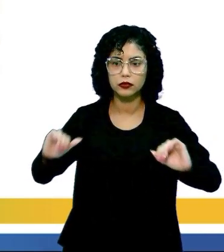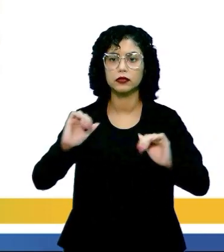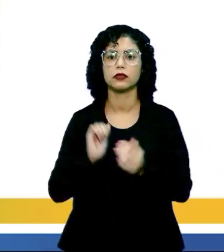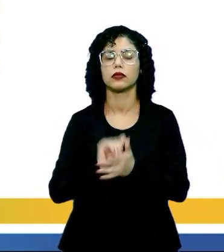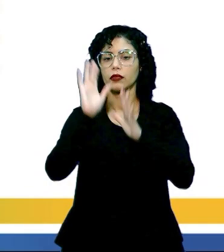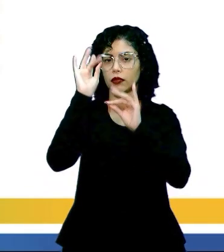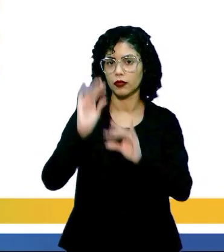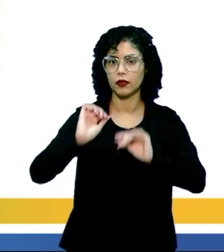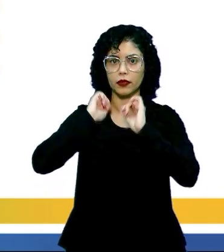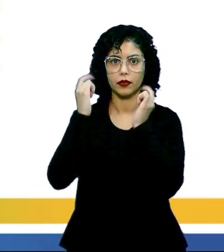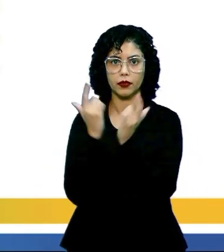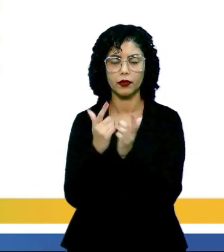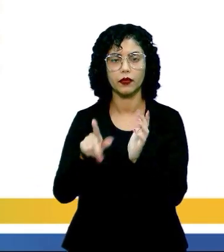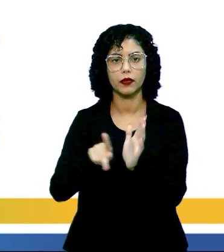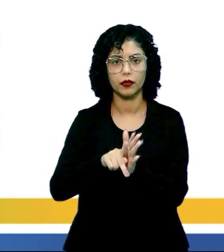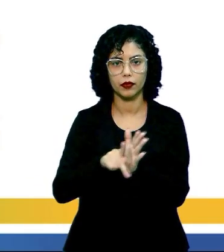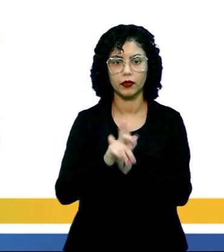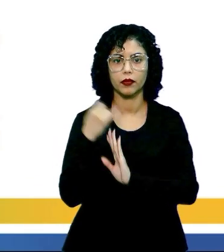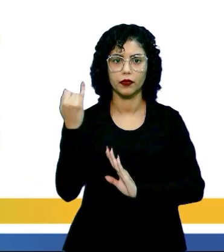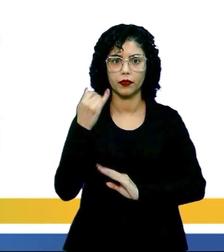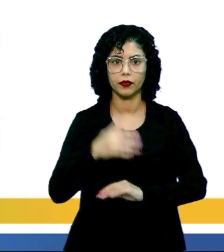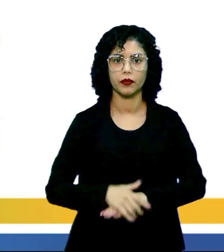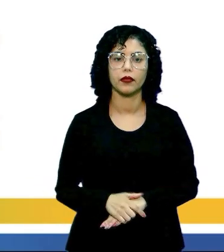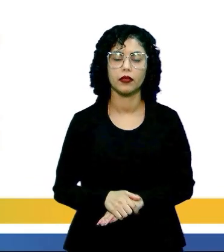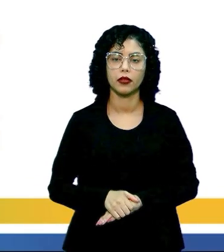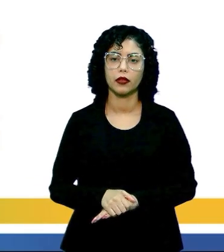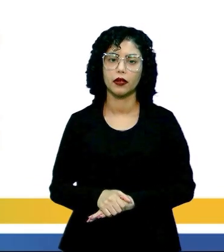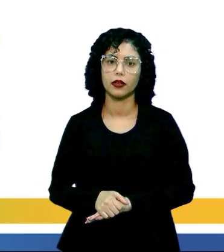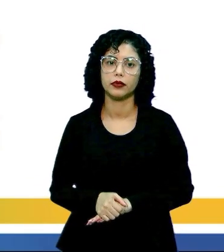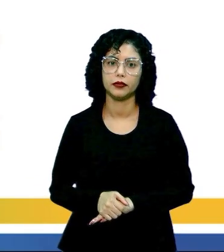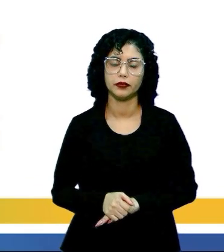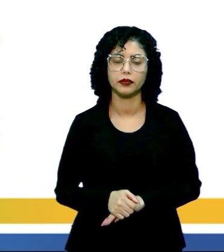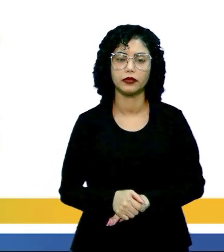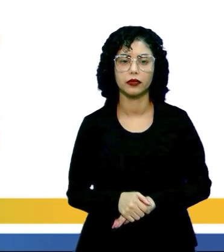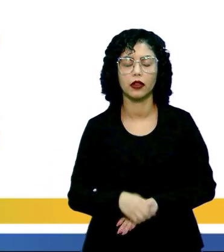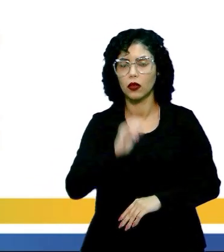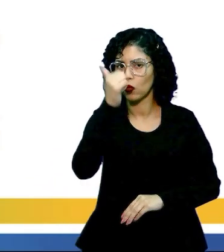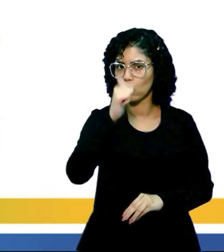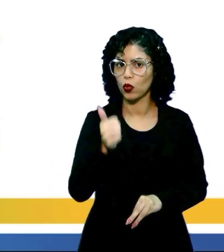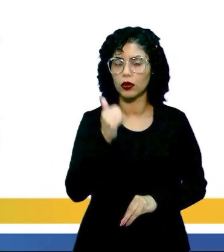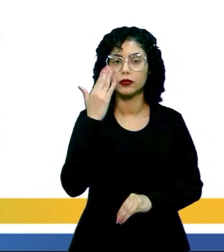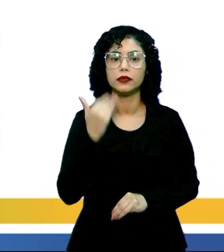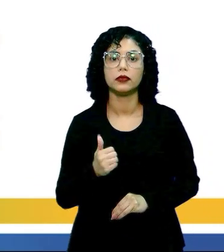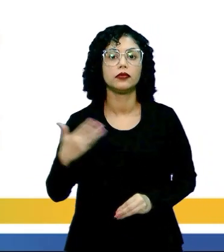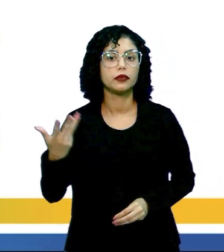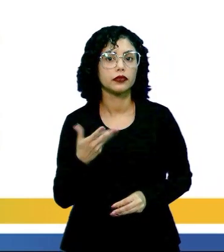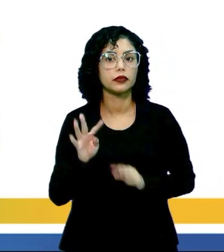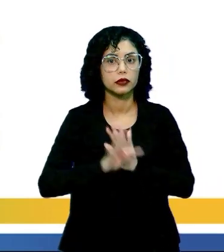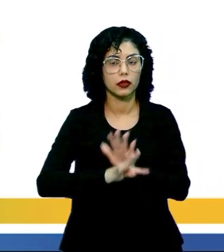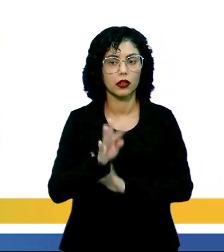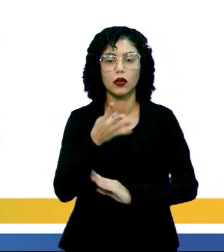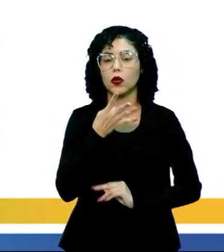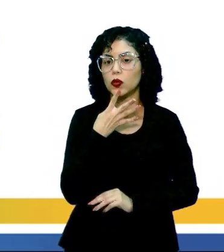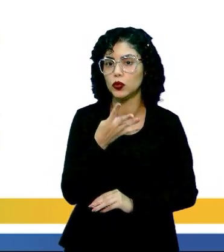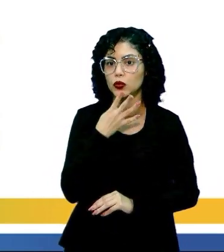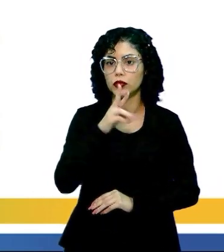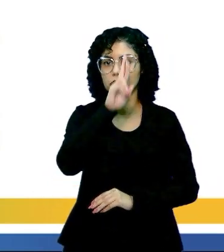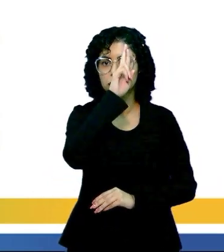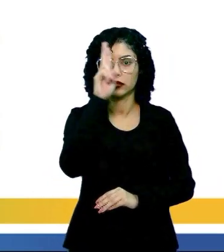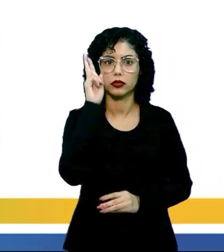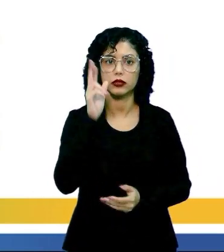assembleias, que cada assembleia tinha uma função. Agora vamos lá para o que o avaliador quer saber. Com base no textos